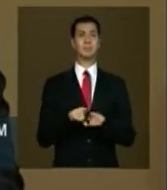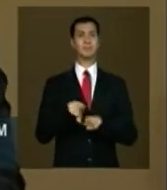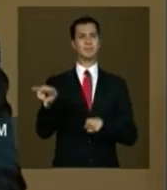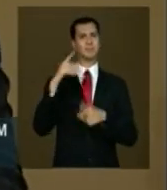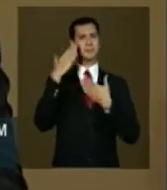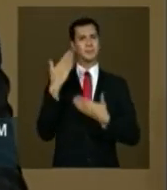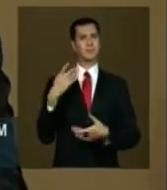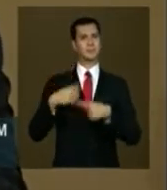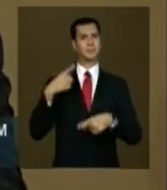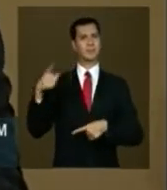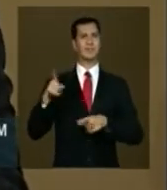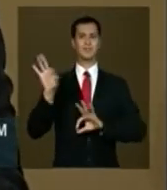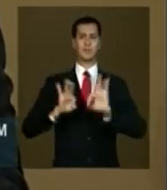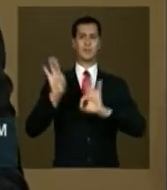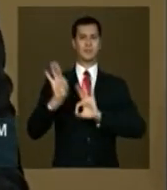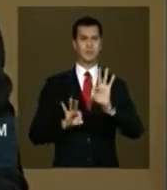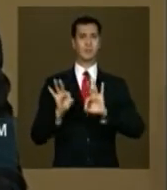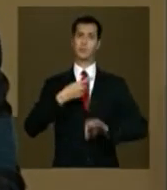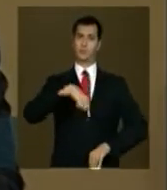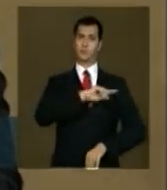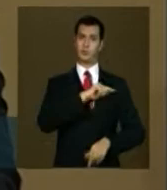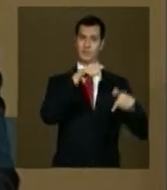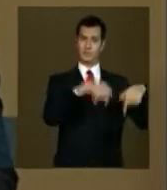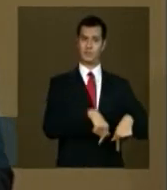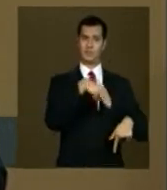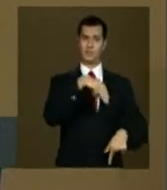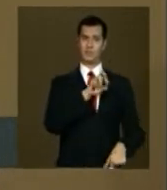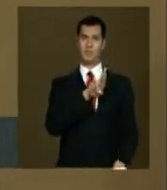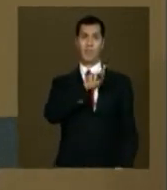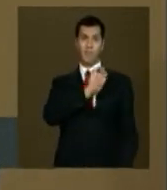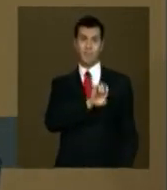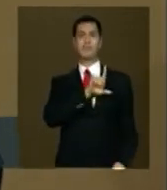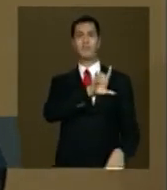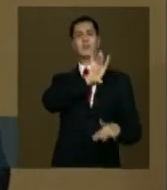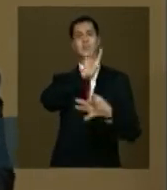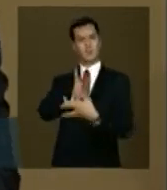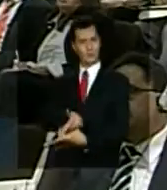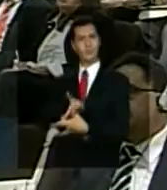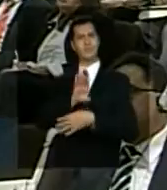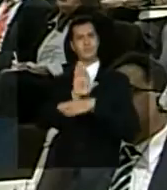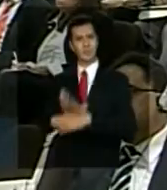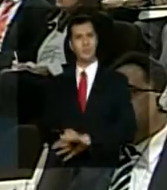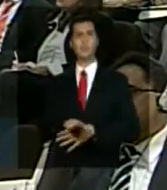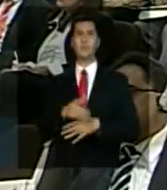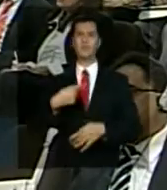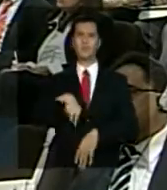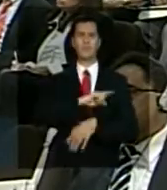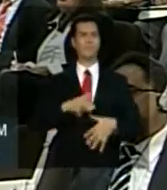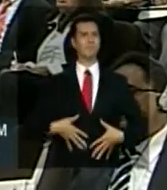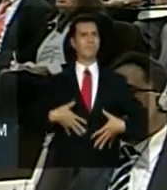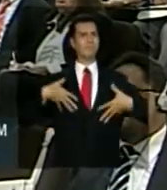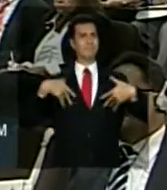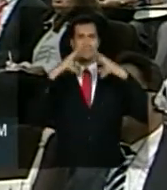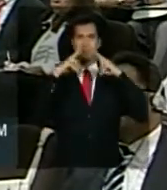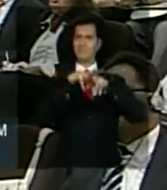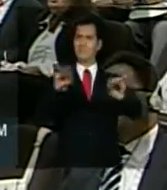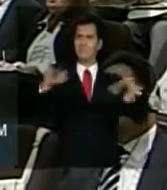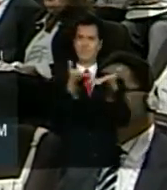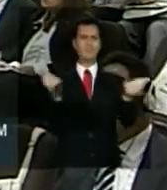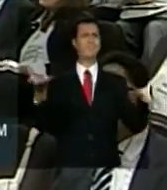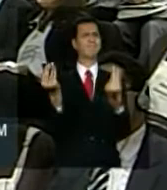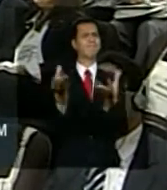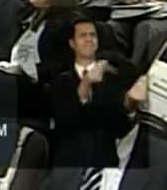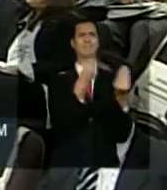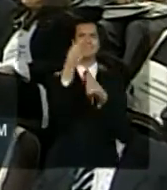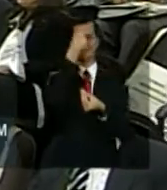evento que o Itamarati também participa muito orgulhoso de ver tantos representantes da África e da América Latina e do